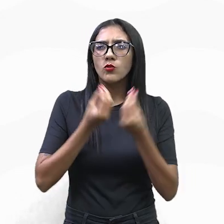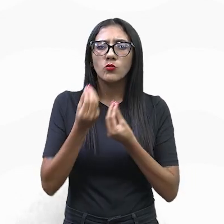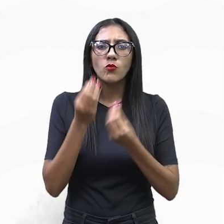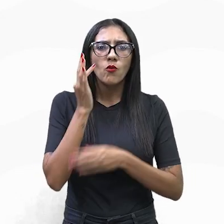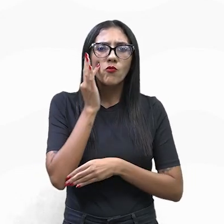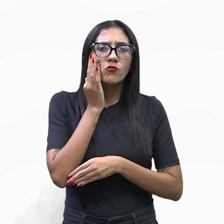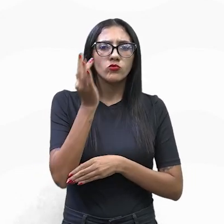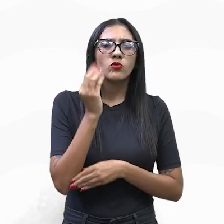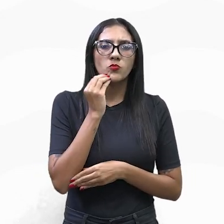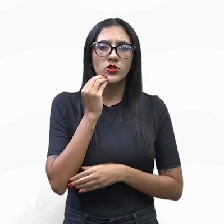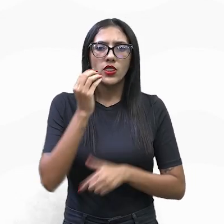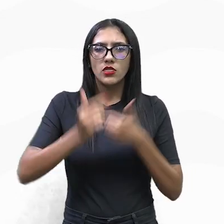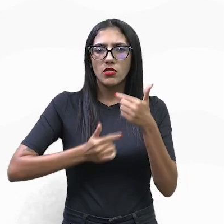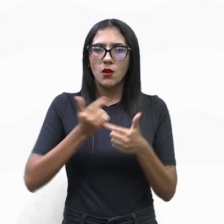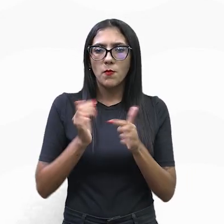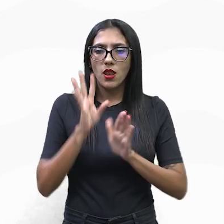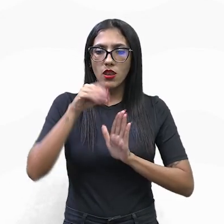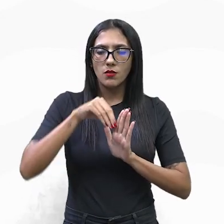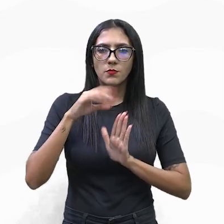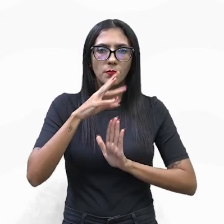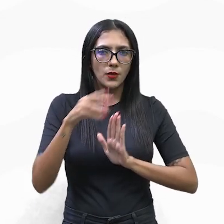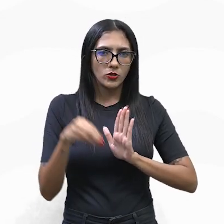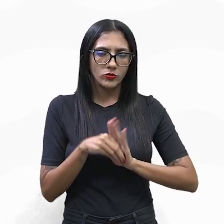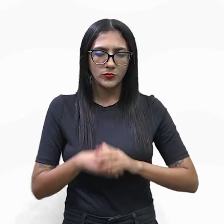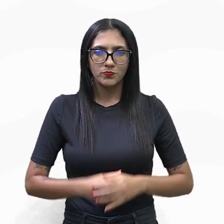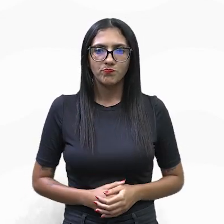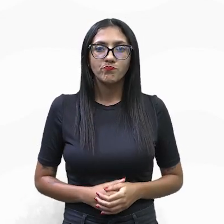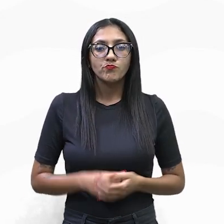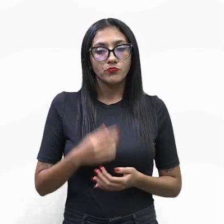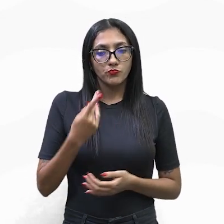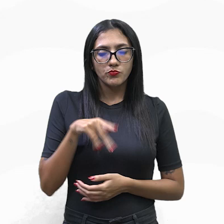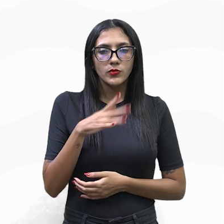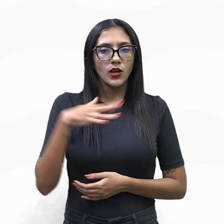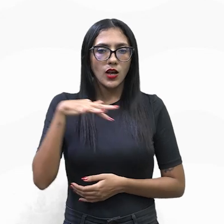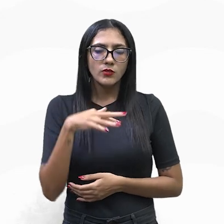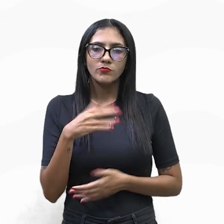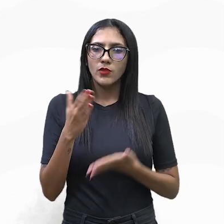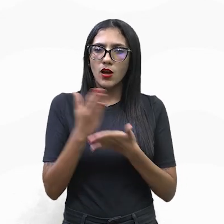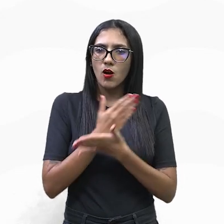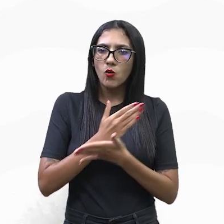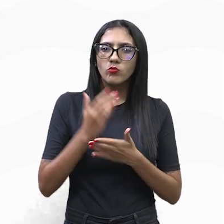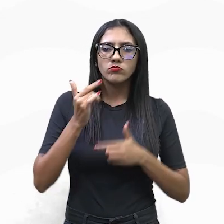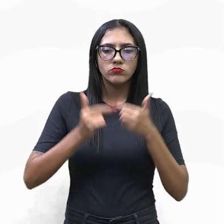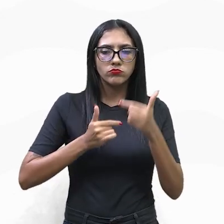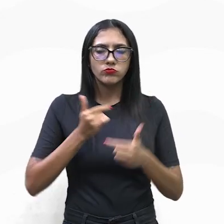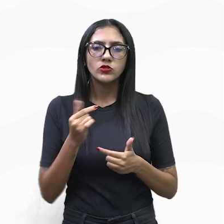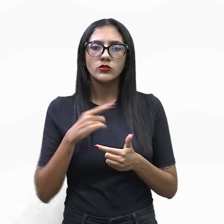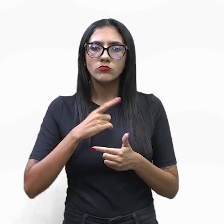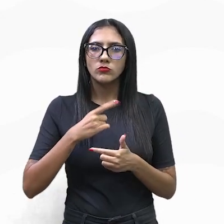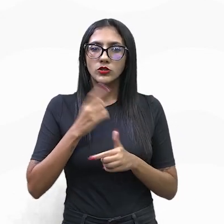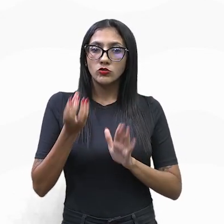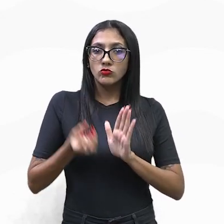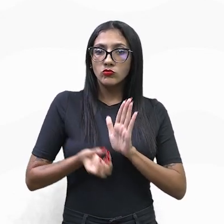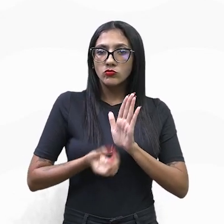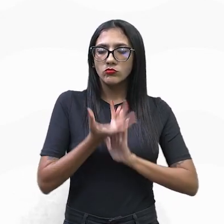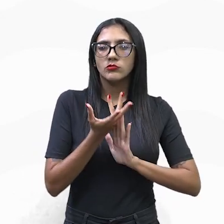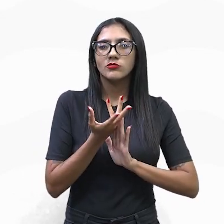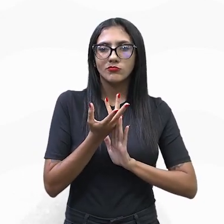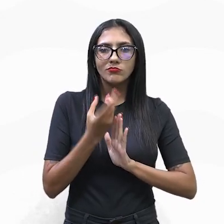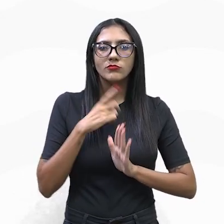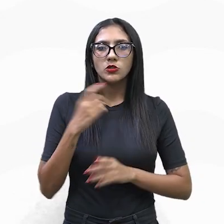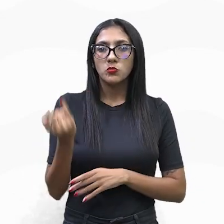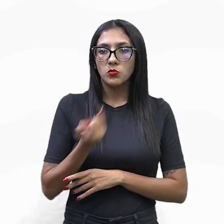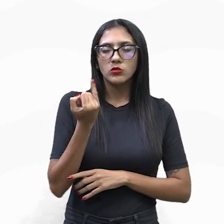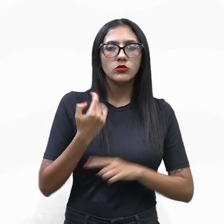trabalho na Amazônia. Aqui na Amazônia, algumas profissões emergentes estão ganhando destaque devido às